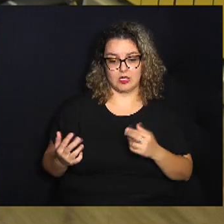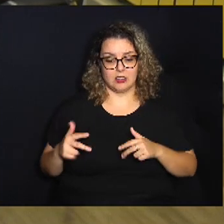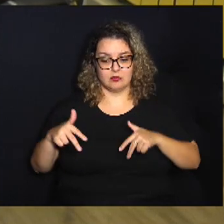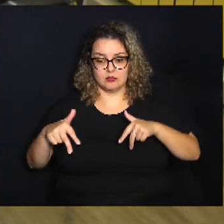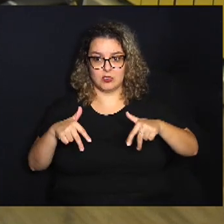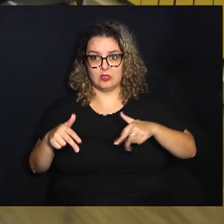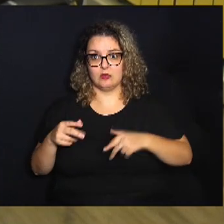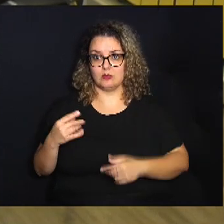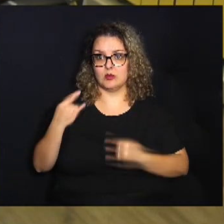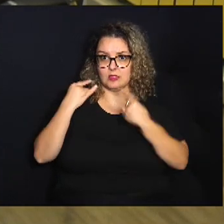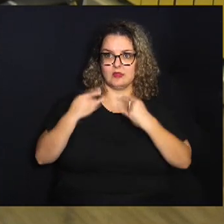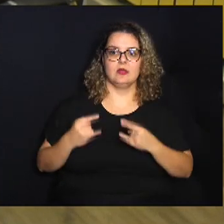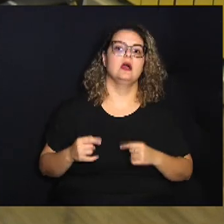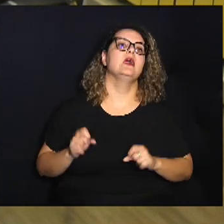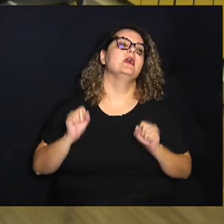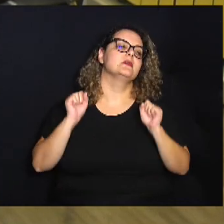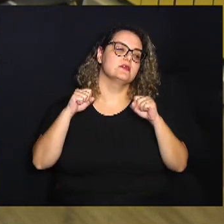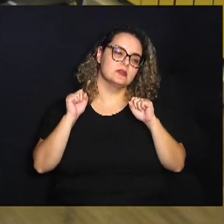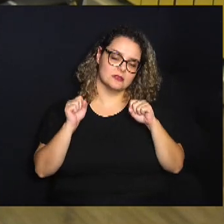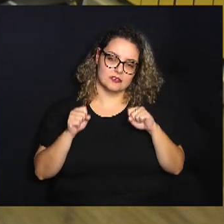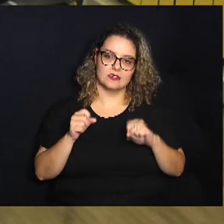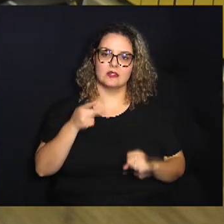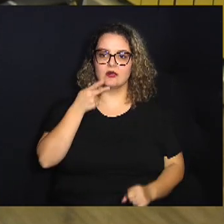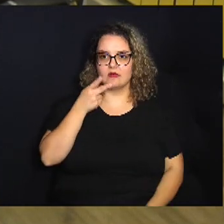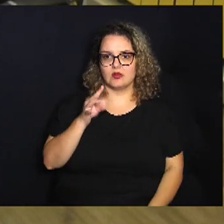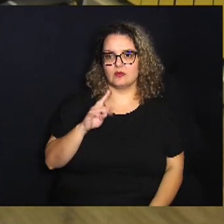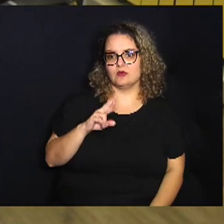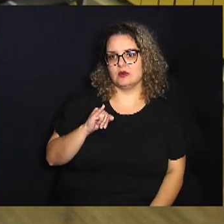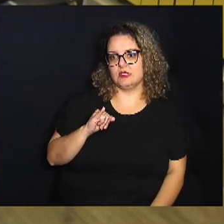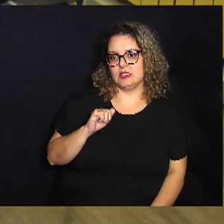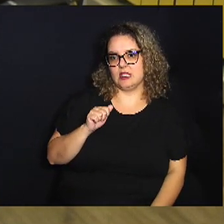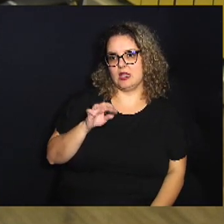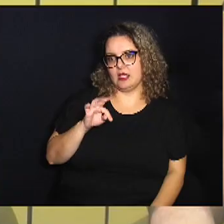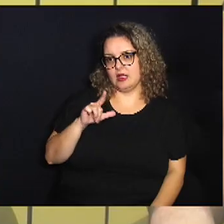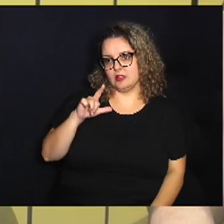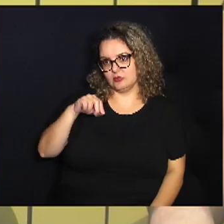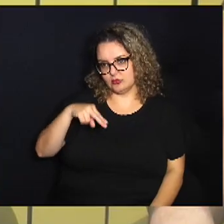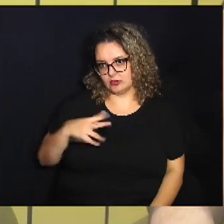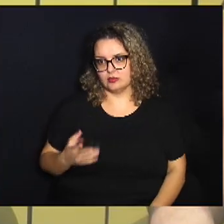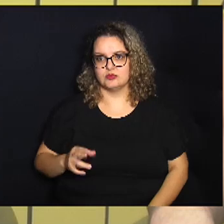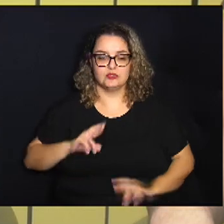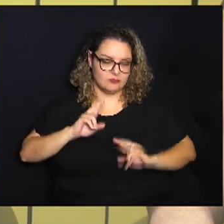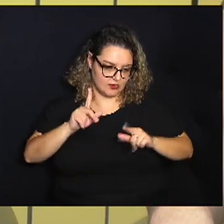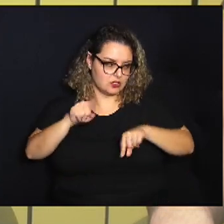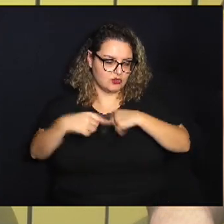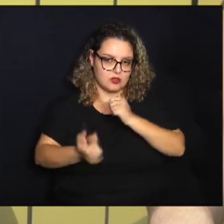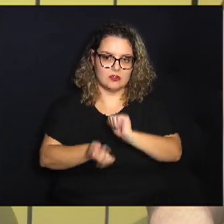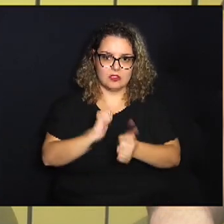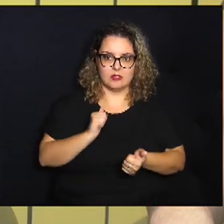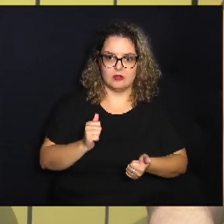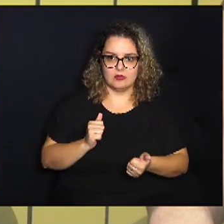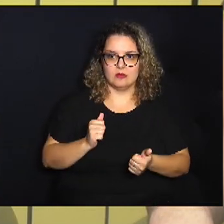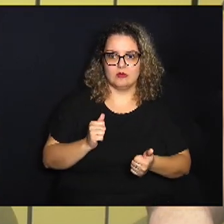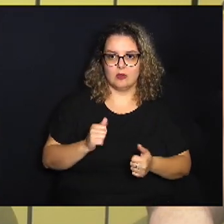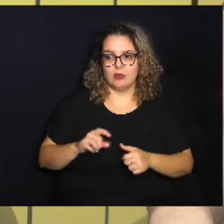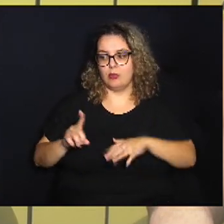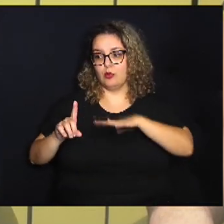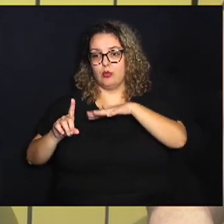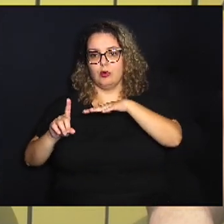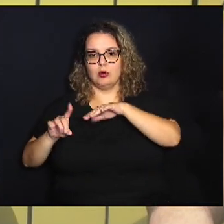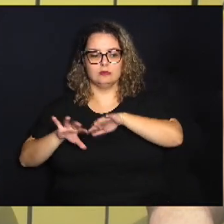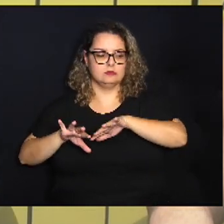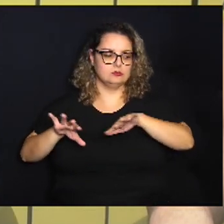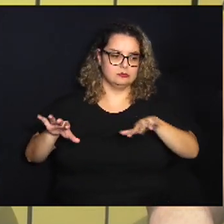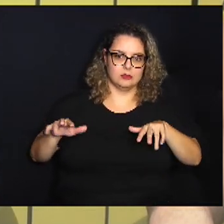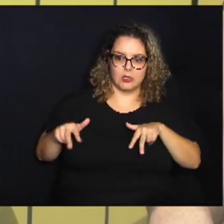observava? Muito, né? E eu falo que o triatlon, assim, diferente de outros esportes, ele propicia você largar ao lado do seu ídolo. Então,